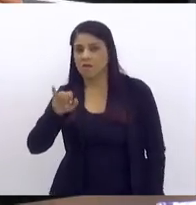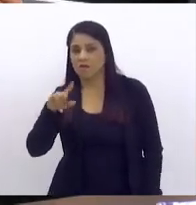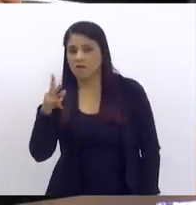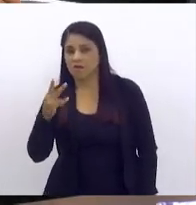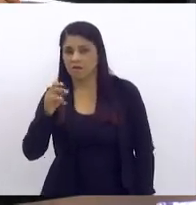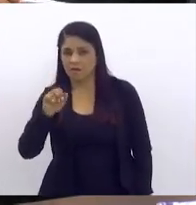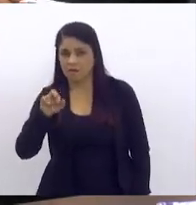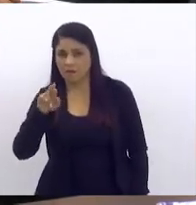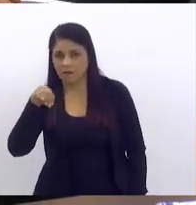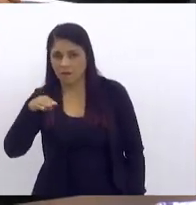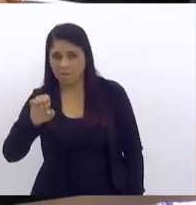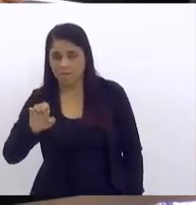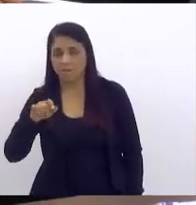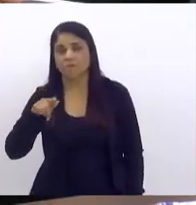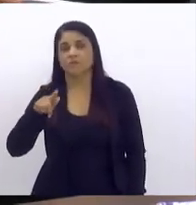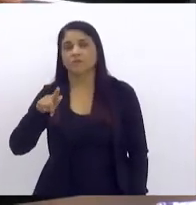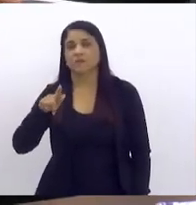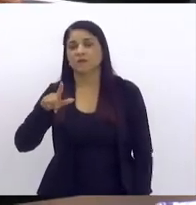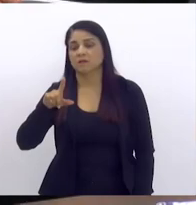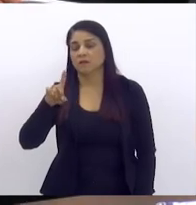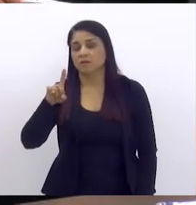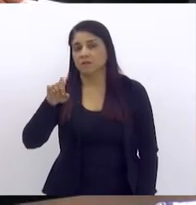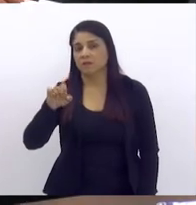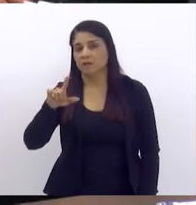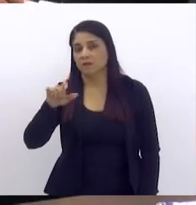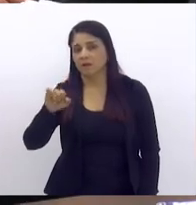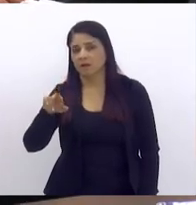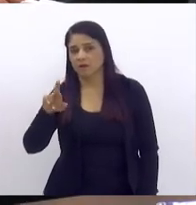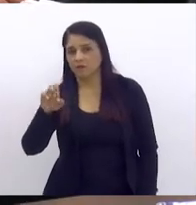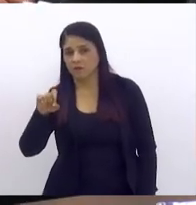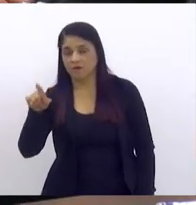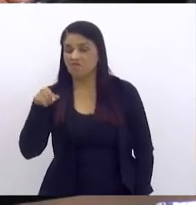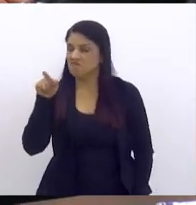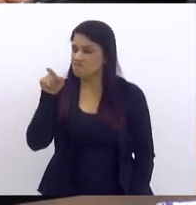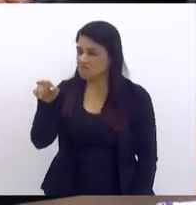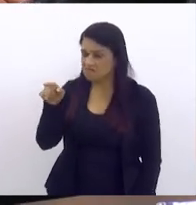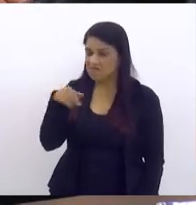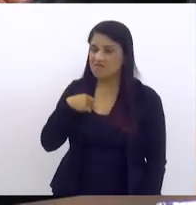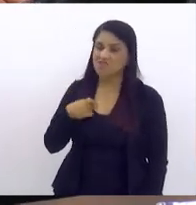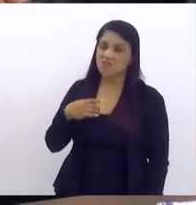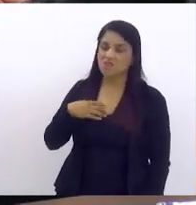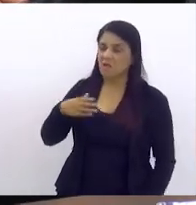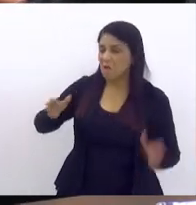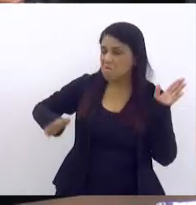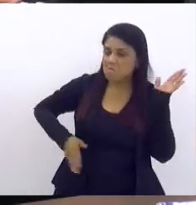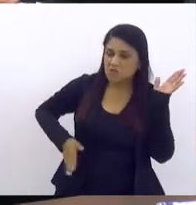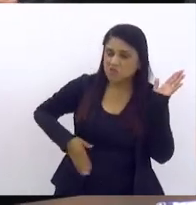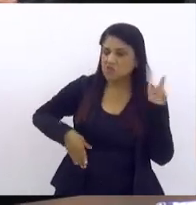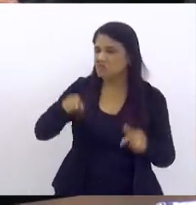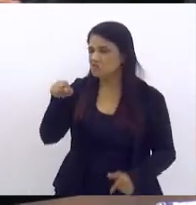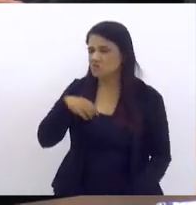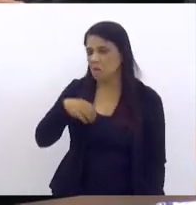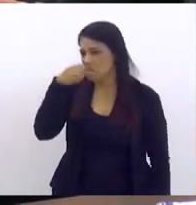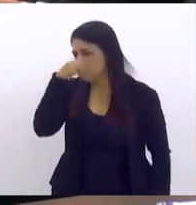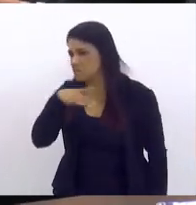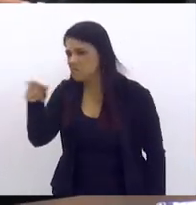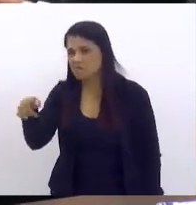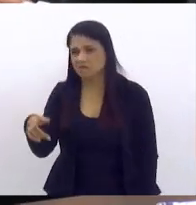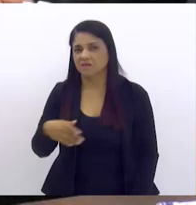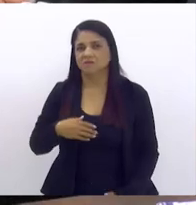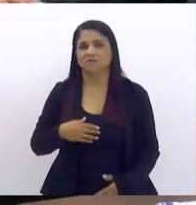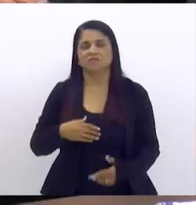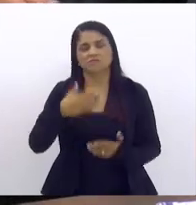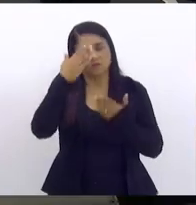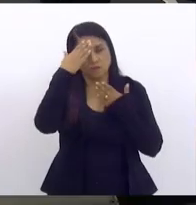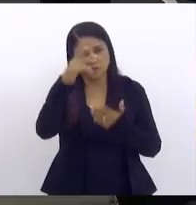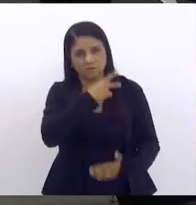Quaquá, lave a sua boca para falar das pessoas, rapaz. Você que não presta, você que é o bandido, Quaquá. Muito obrigado,